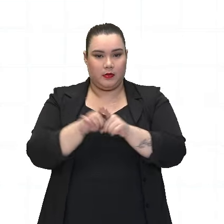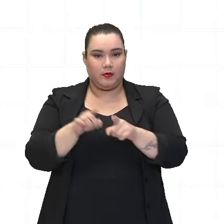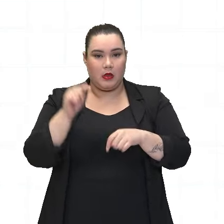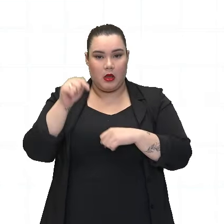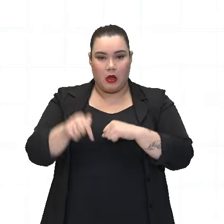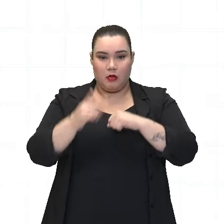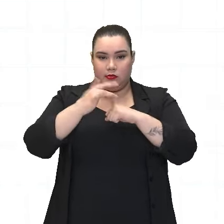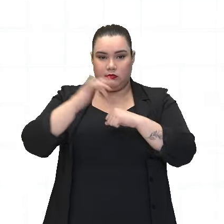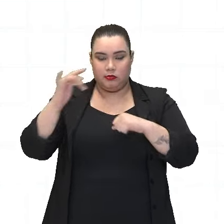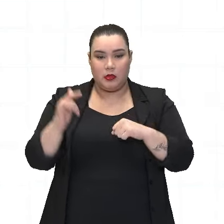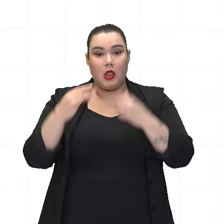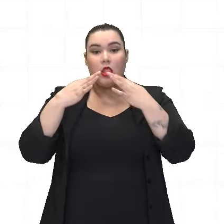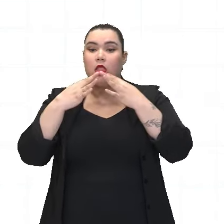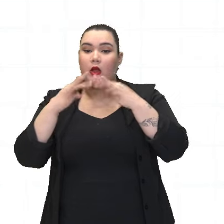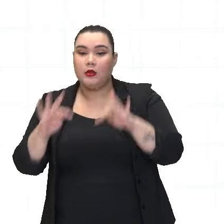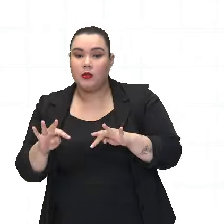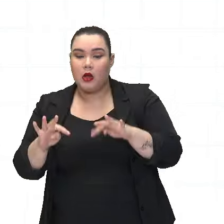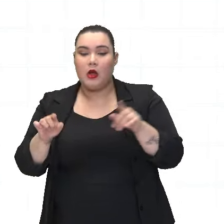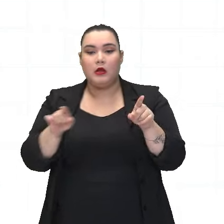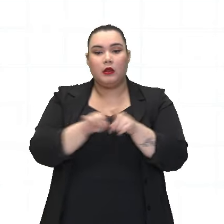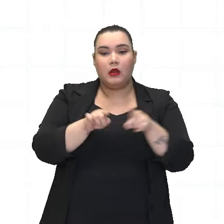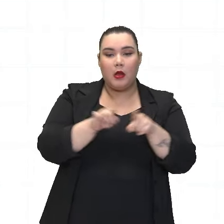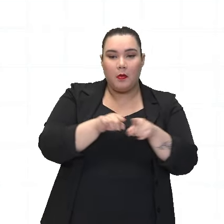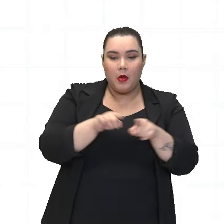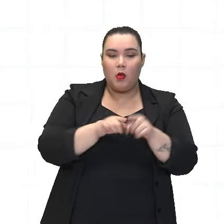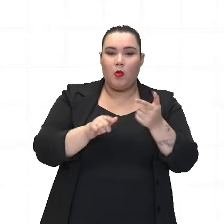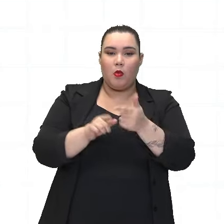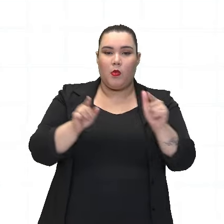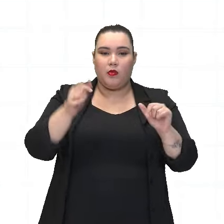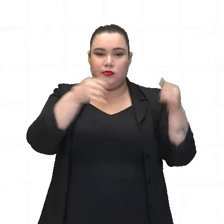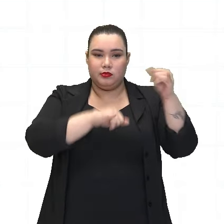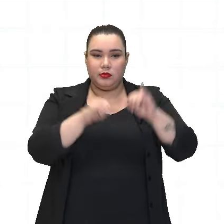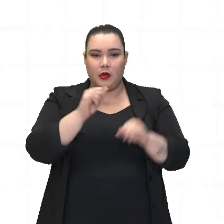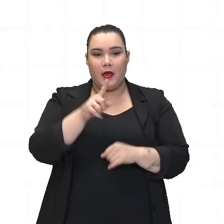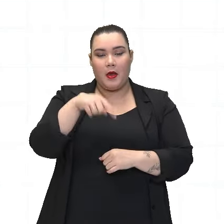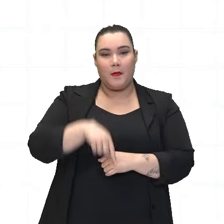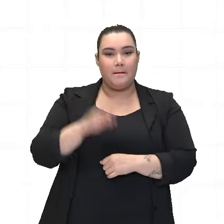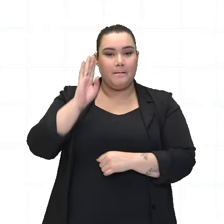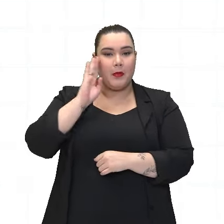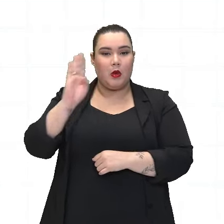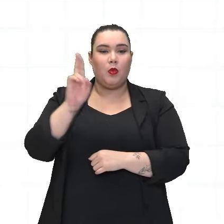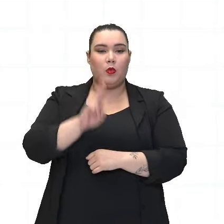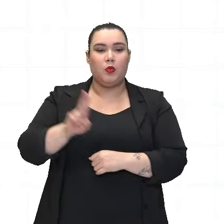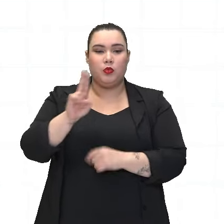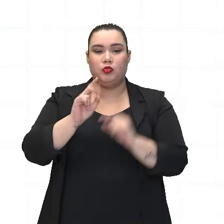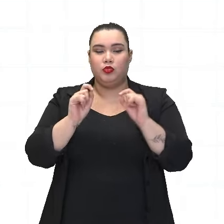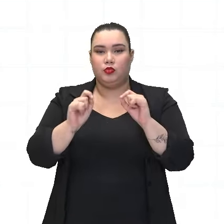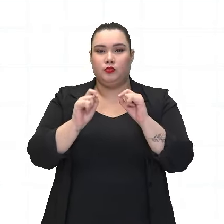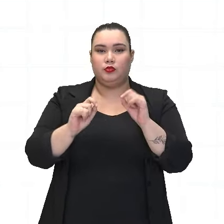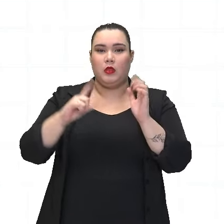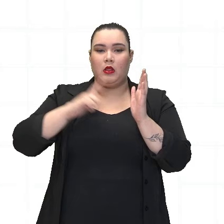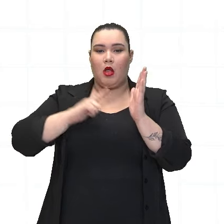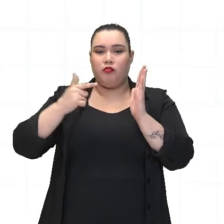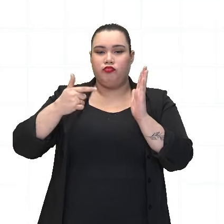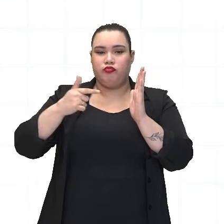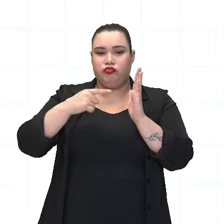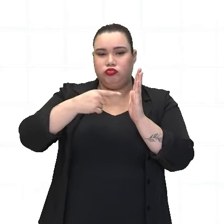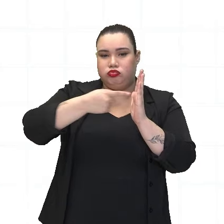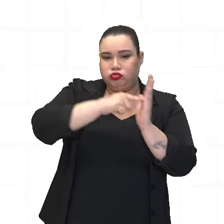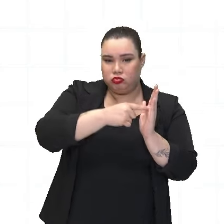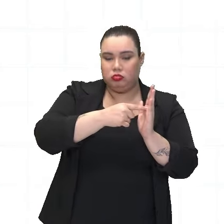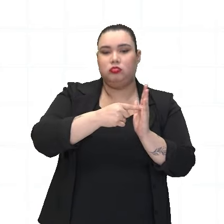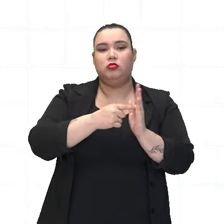diamantes, tanto os naturais quanto os sintéticos, são utilizados como brocas de